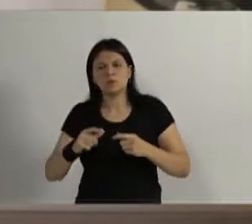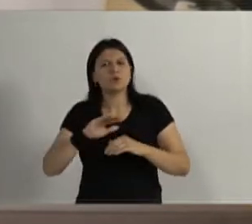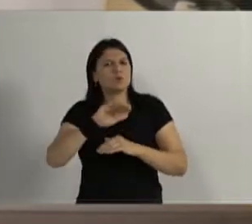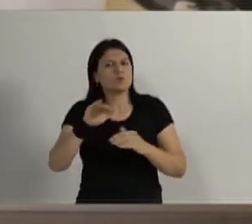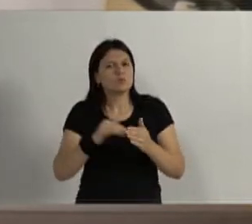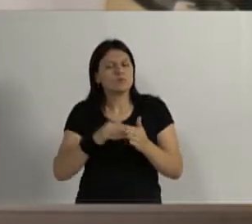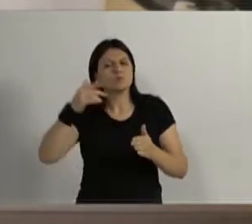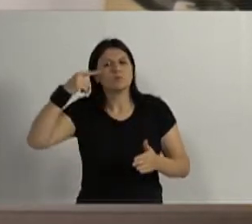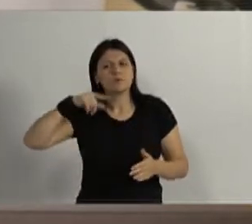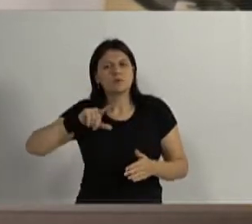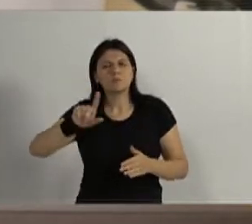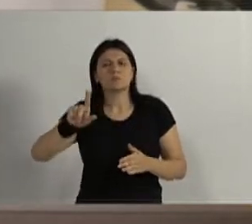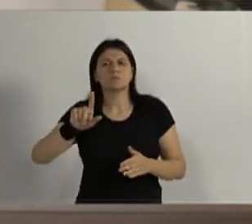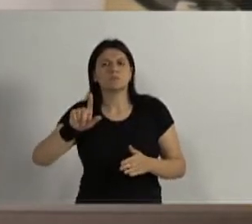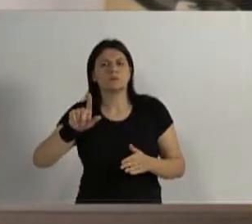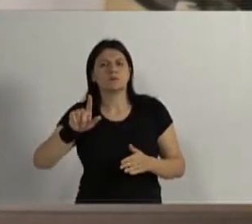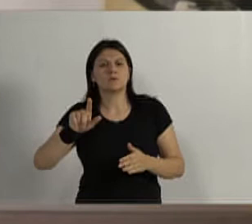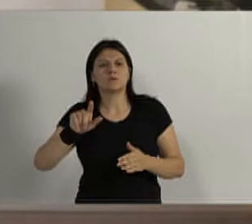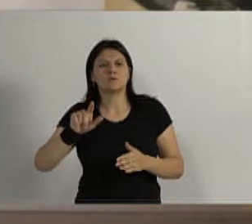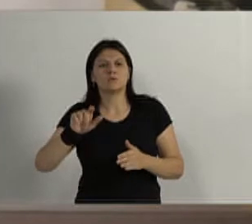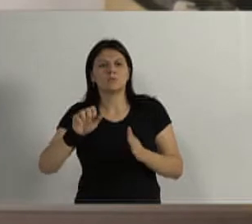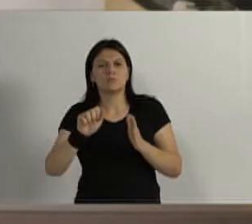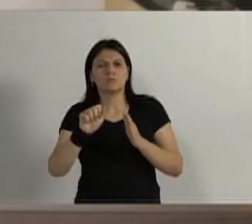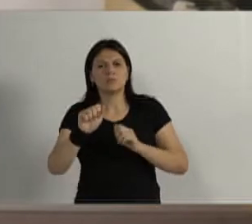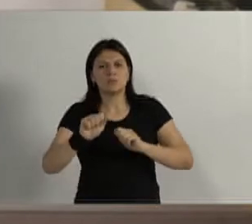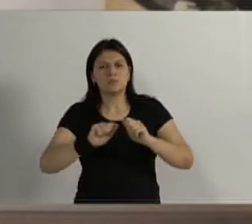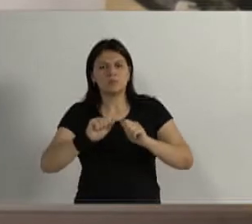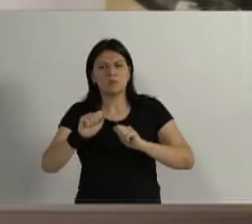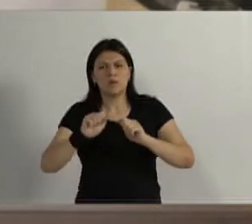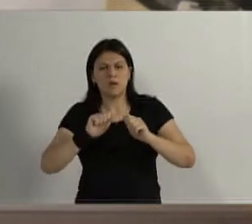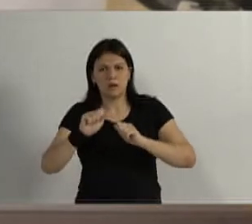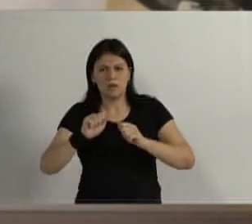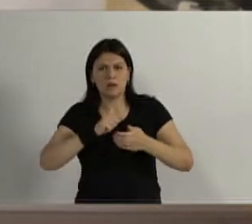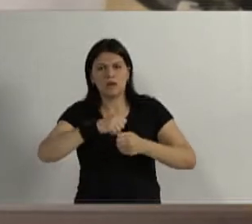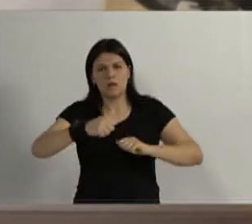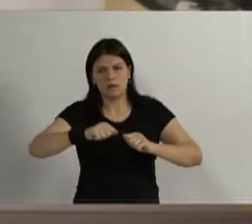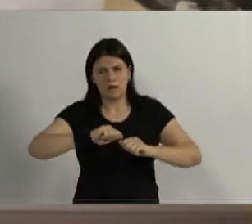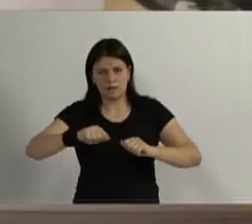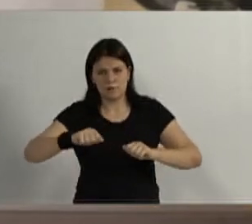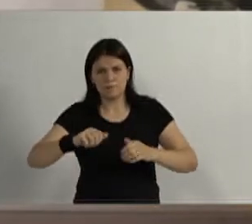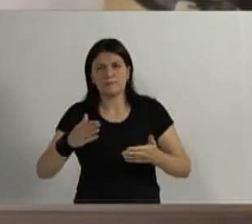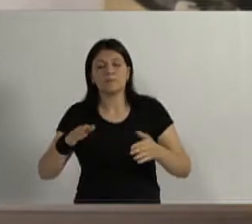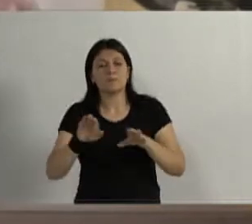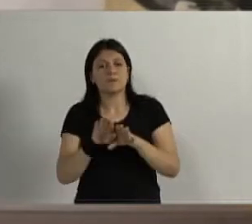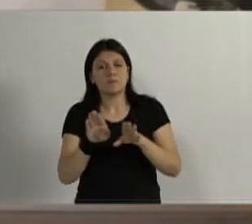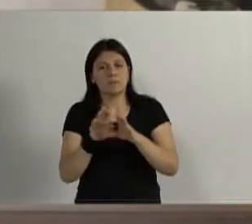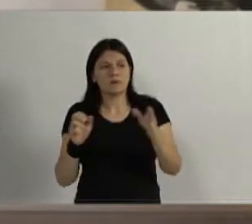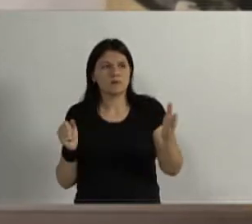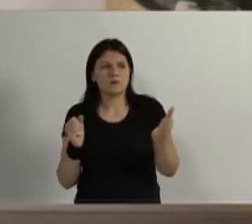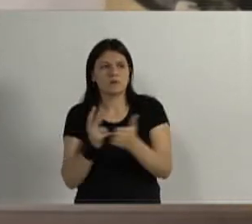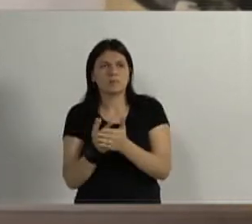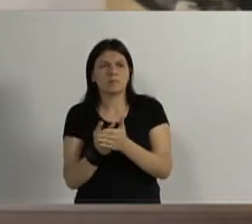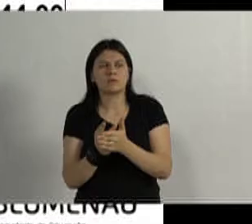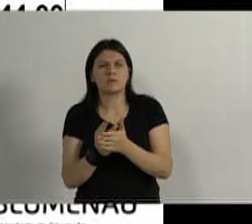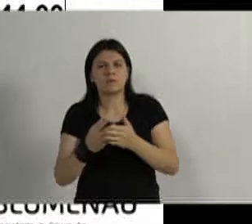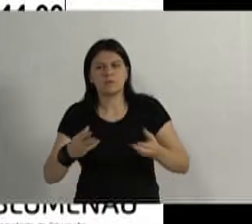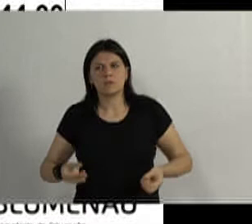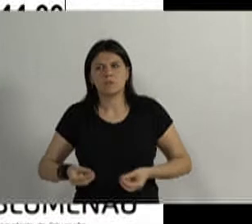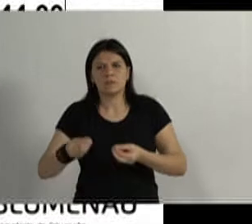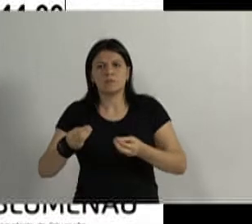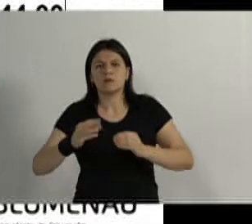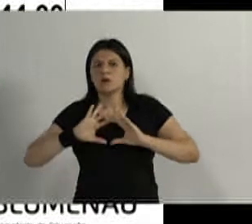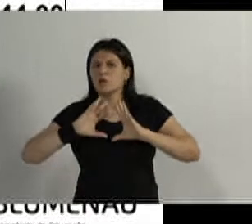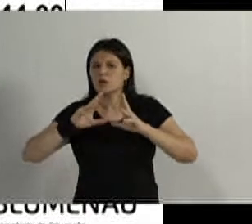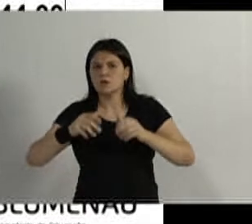conseguiu pôr adesão de atas ou por compra direta nós vamos buscar a a comprar e entregar para